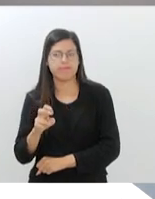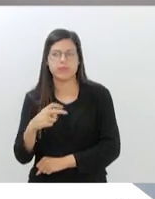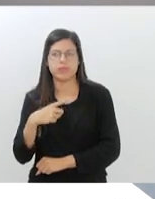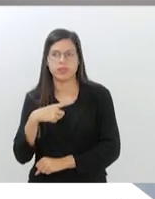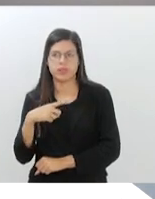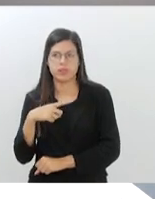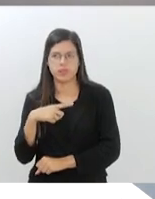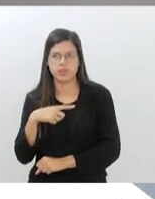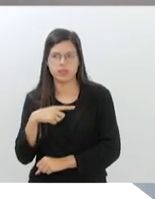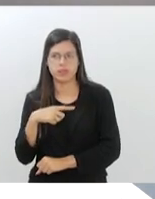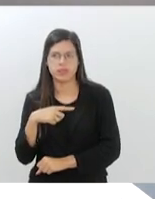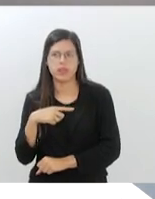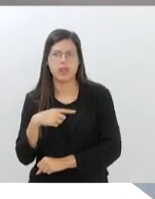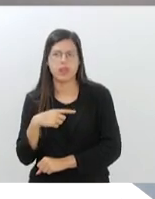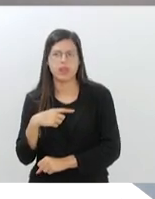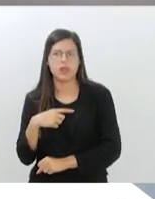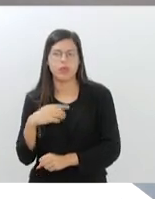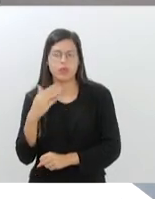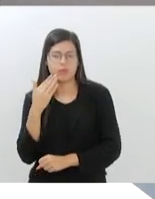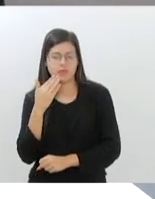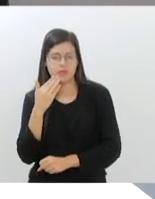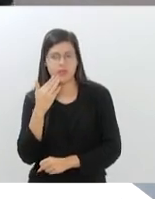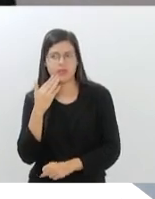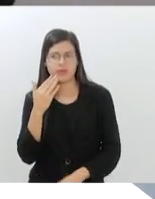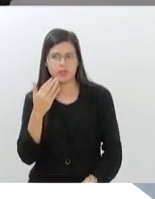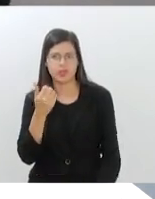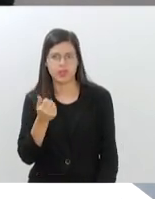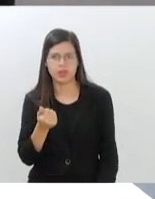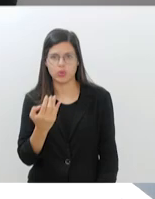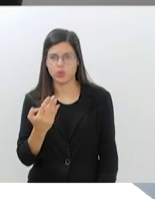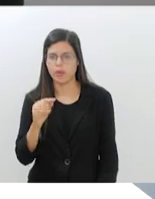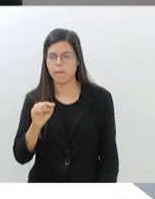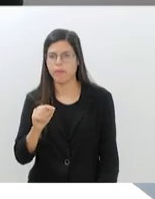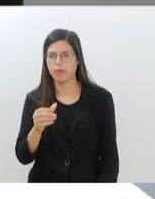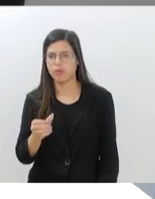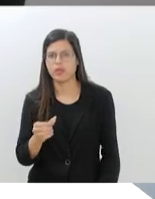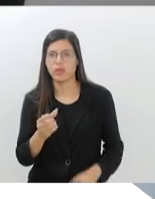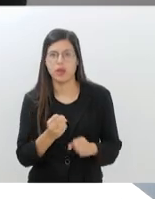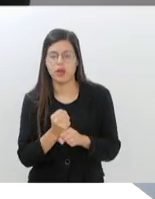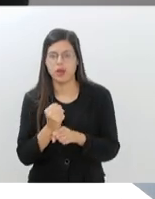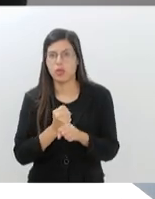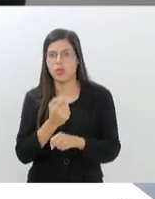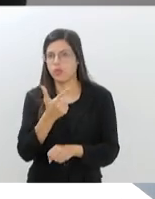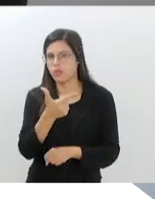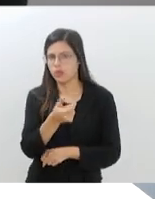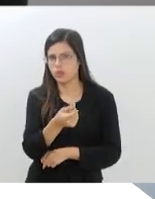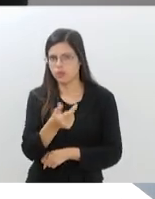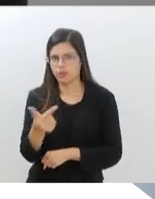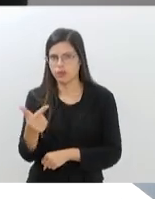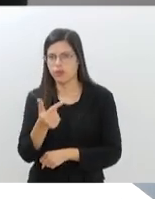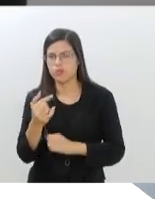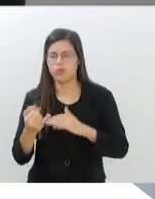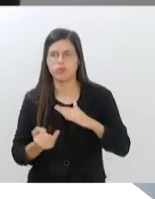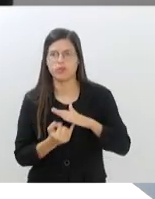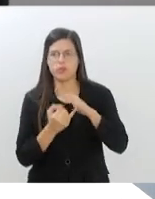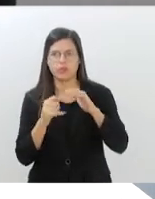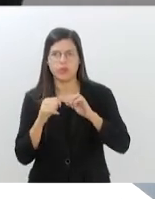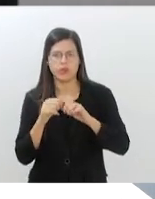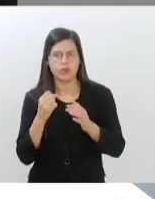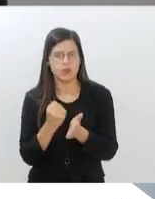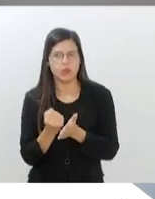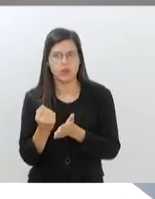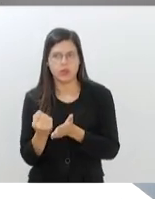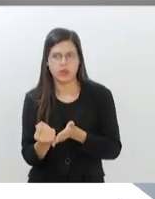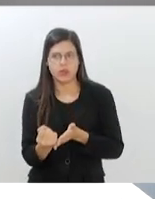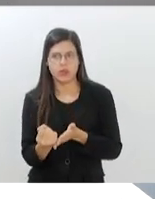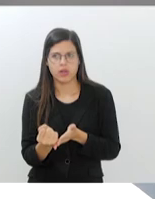14.6 e mais grave ainda em 2022 o Instituto fez esse contrato chamava-se